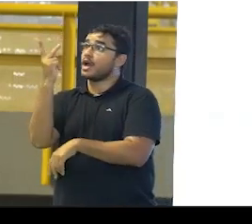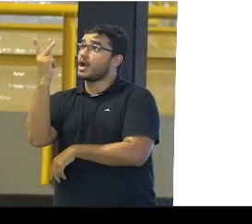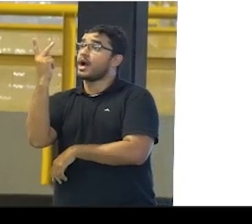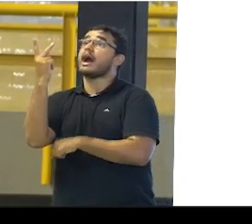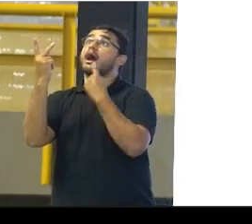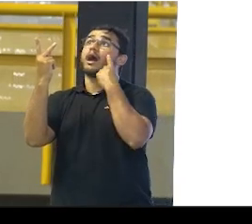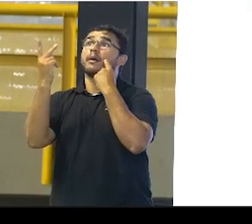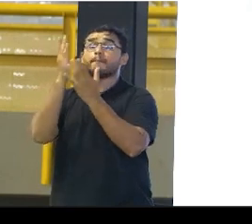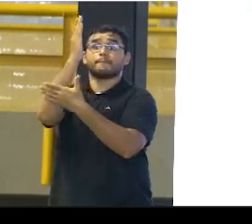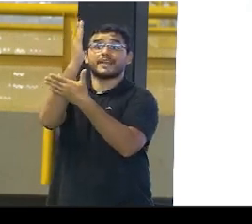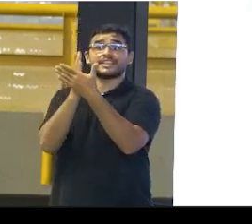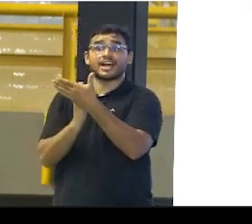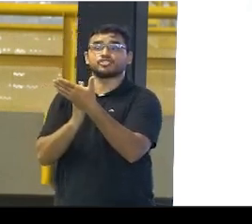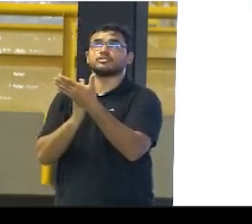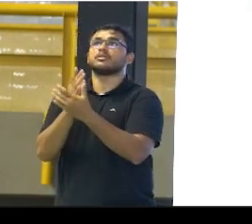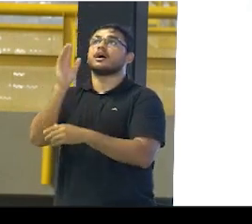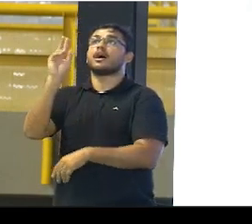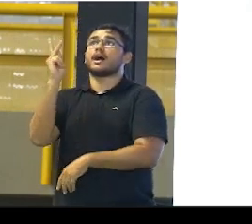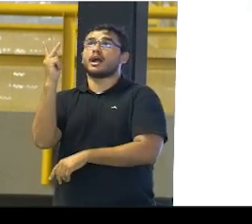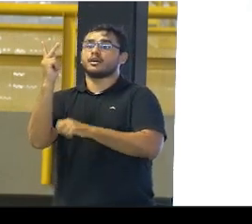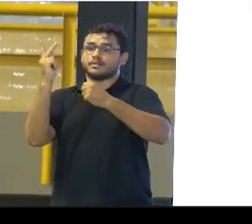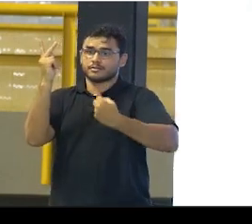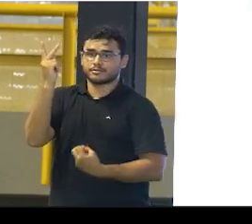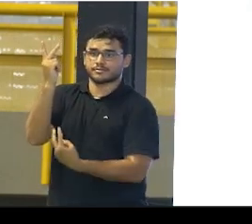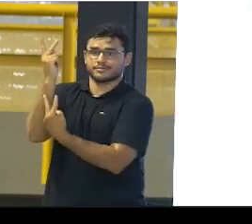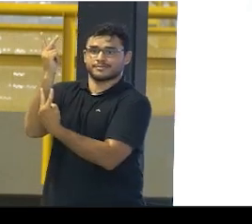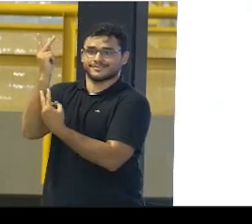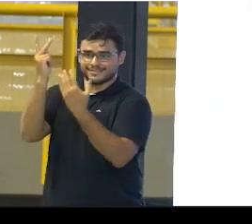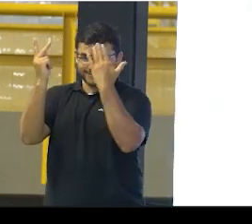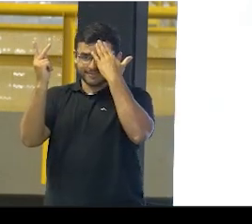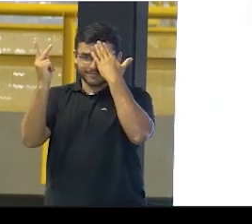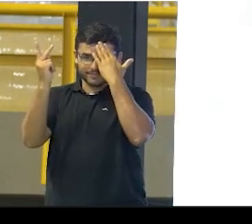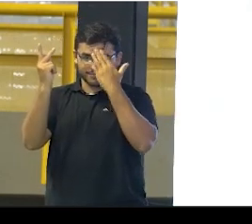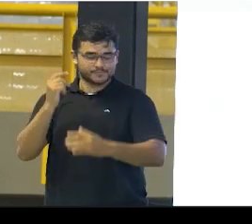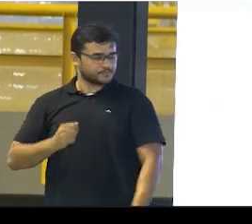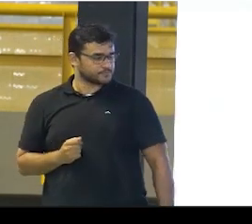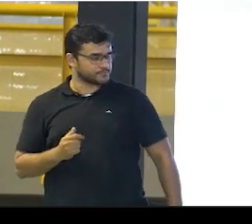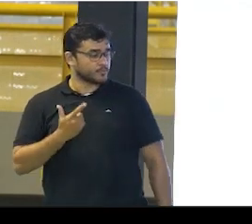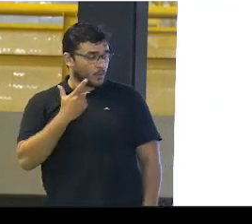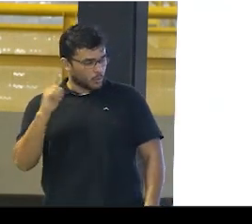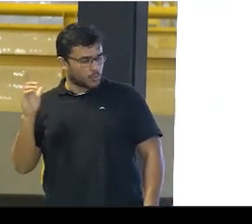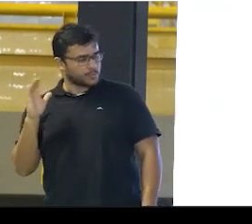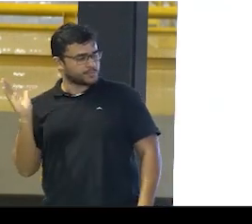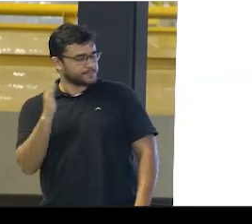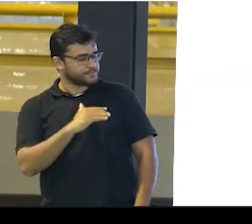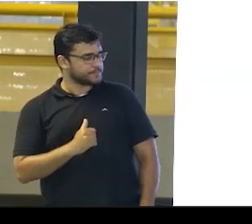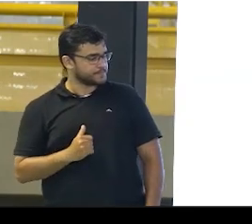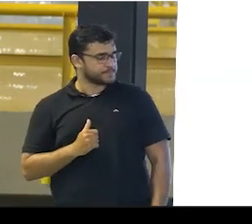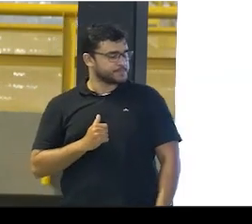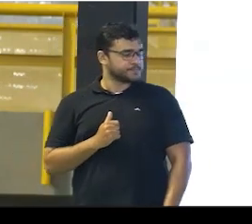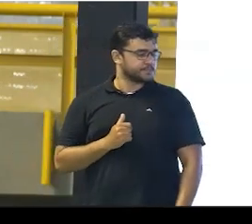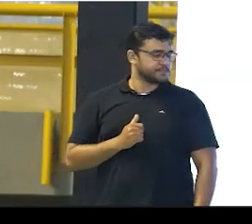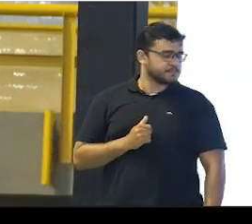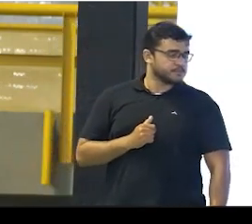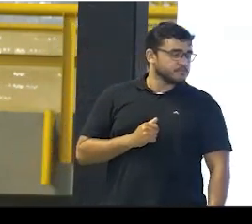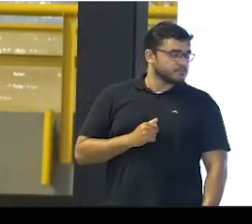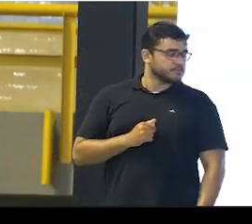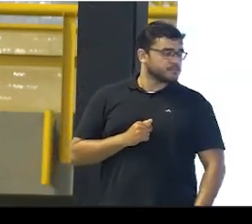curiosidades para vocês com relação a isso, massa? Bom, vamos lá. Então, a área